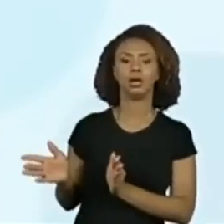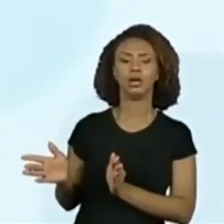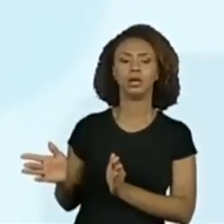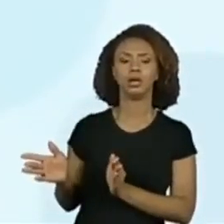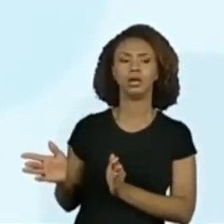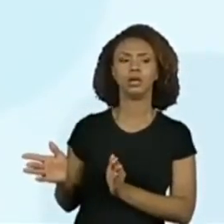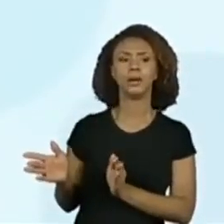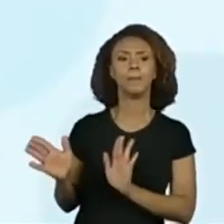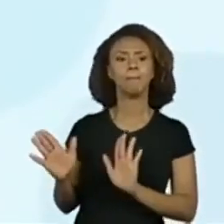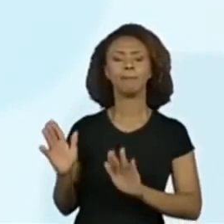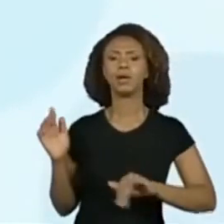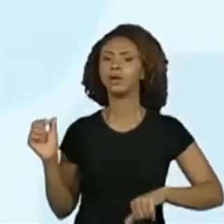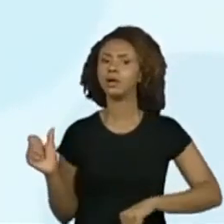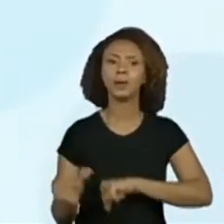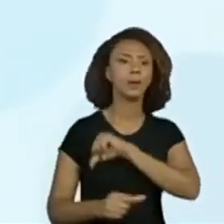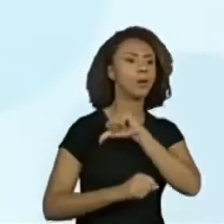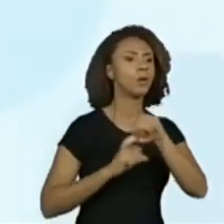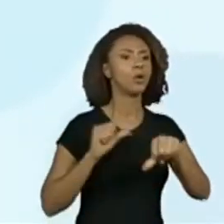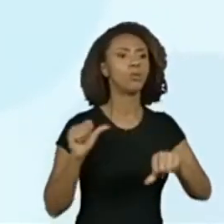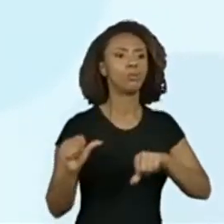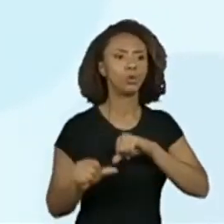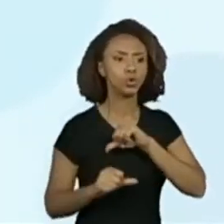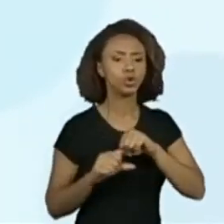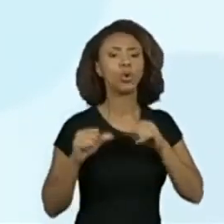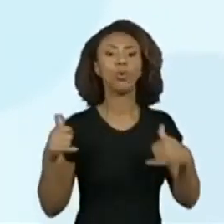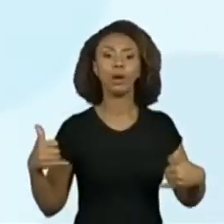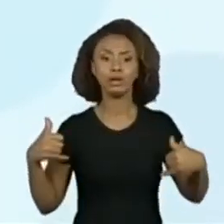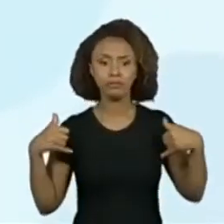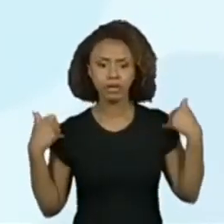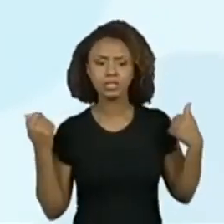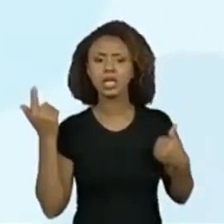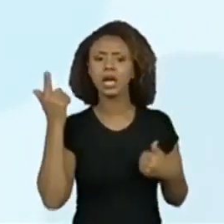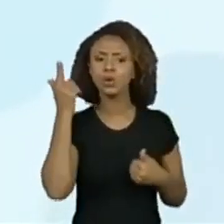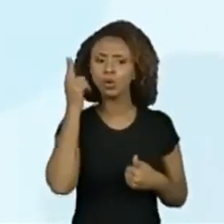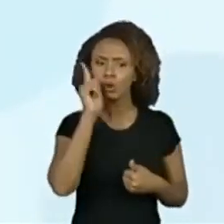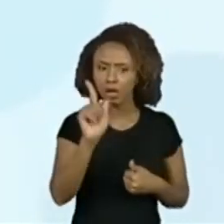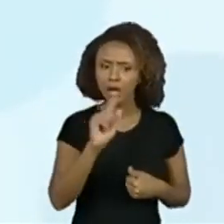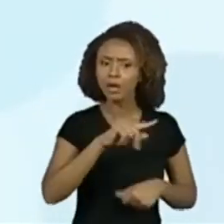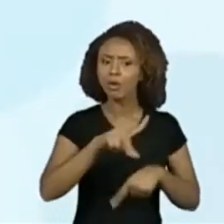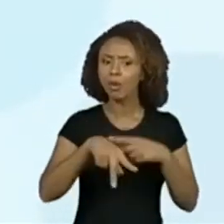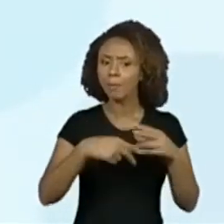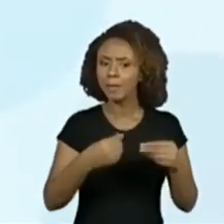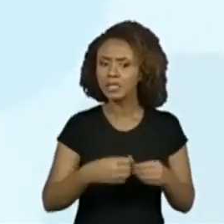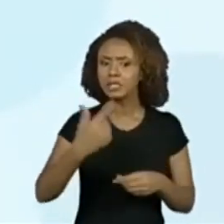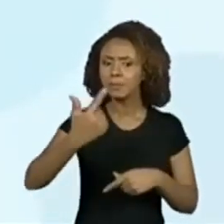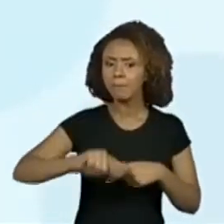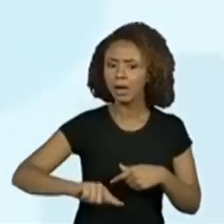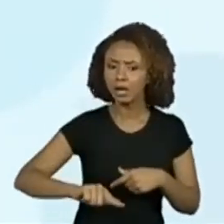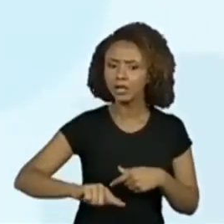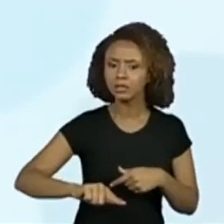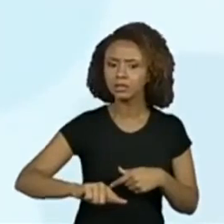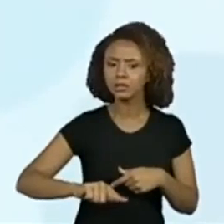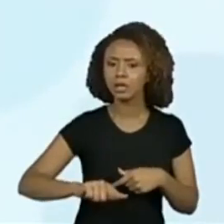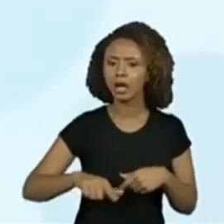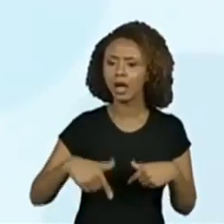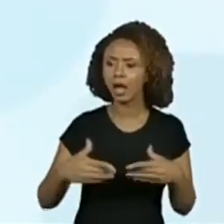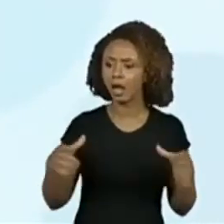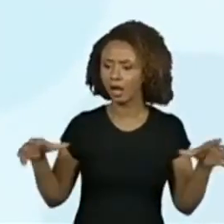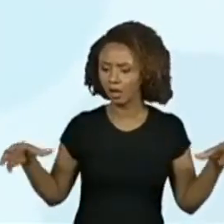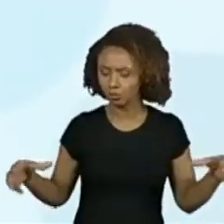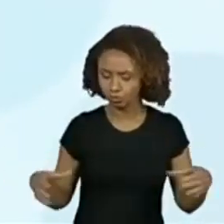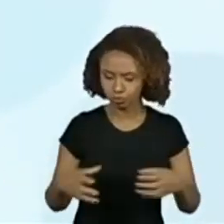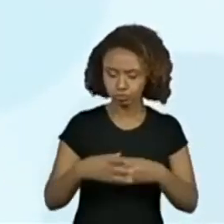isso se modificou era seu aniversário e ele ganhou mais alguns e aí chegou